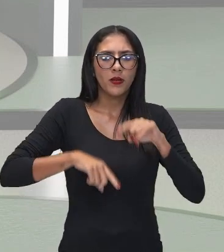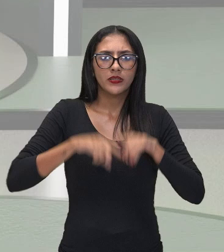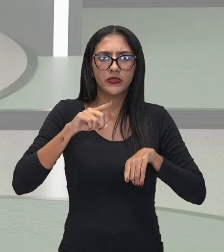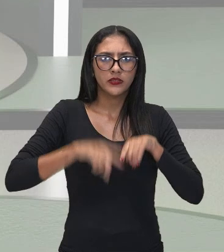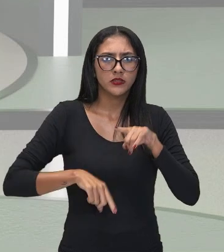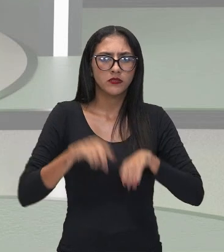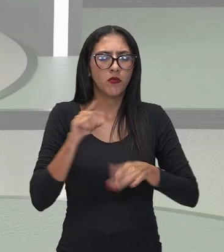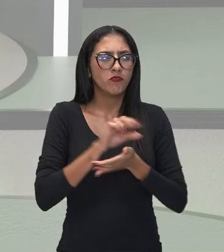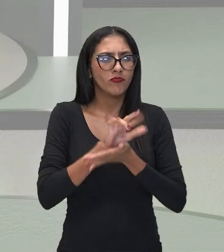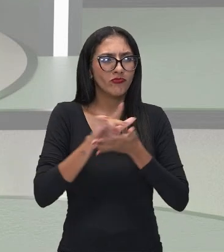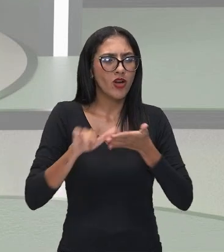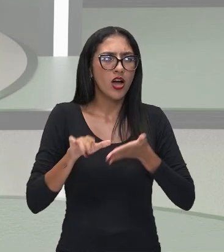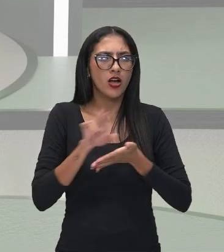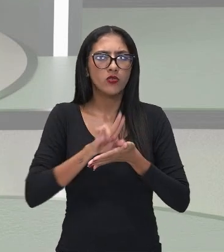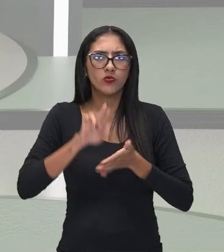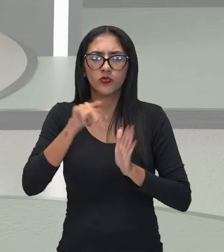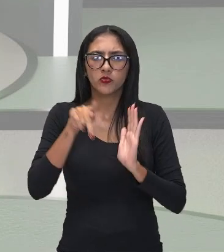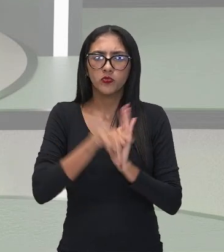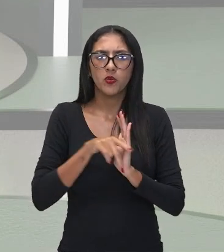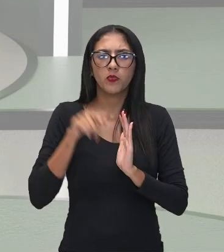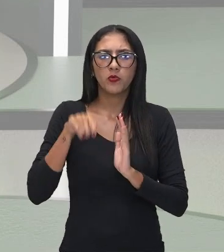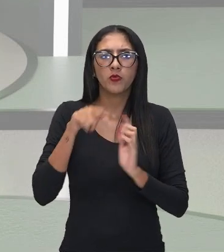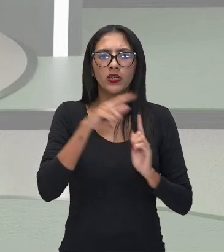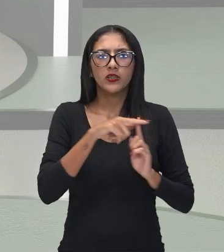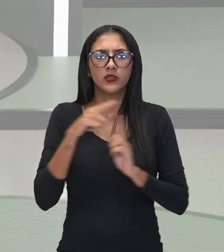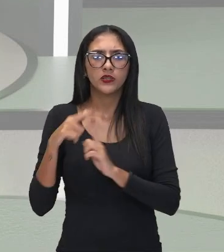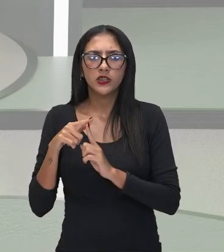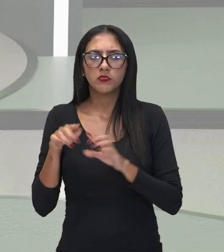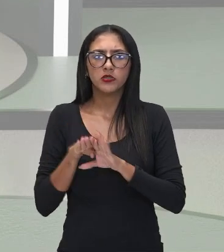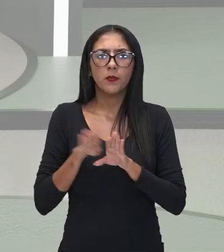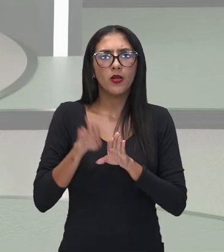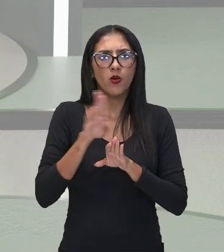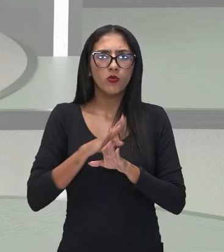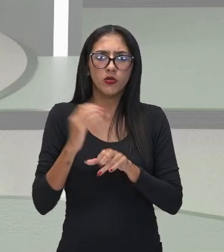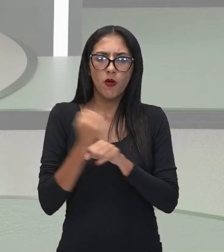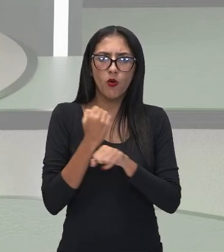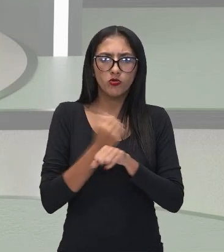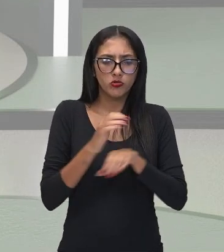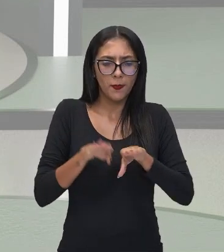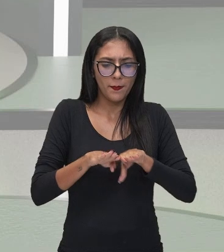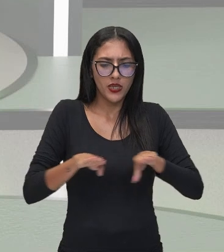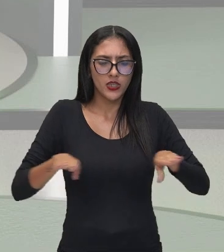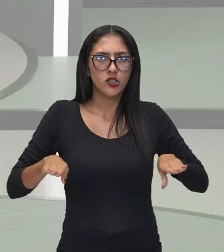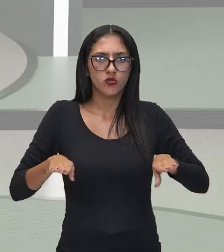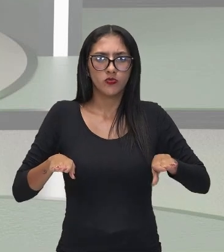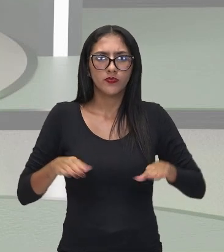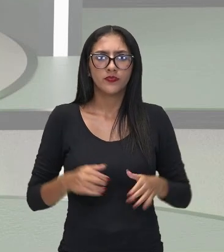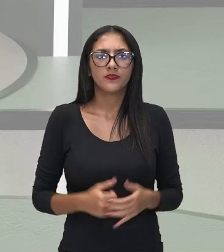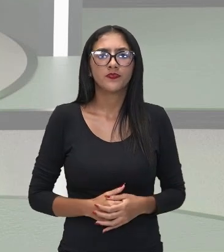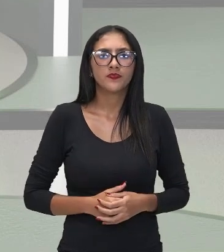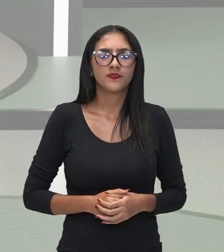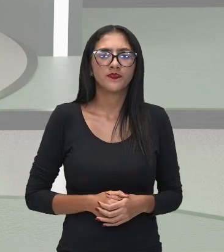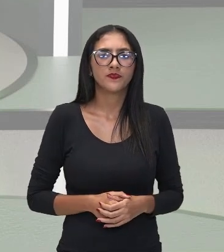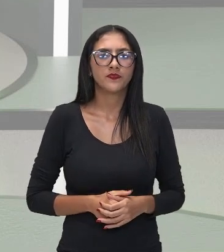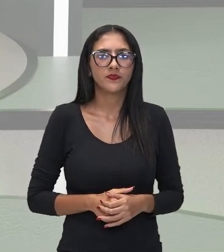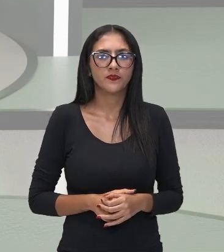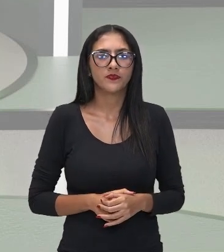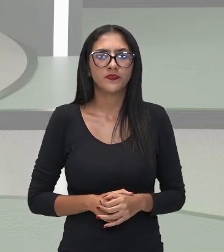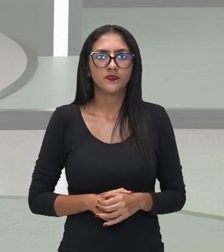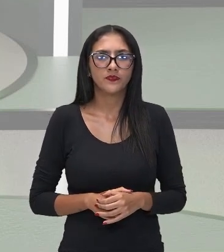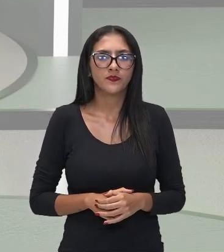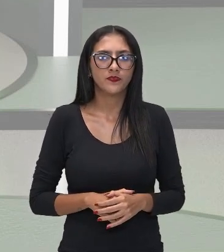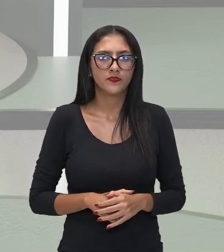tubos, isolamentos, pisos, brinquedos, ok? E por último